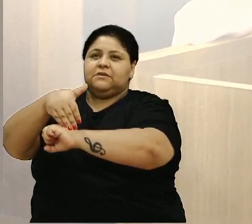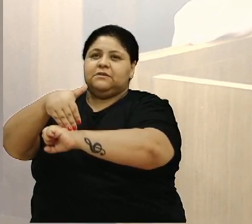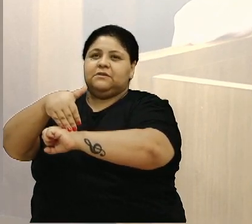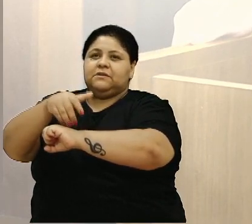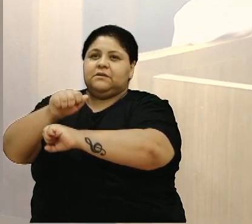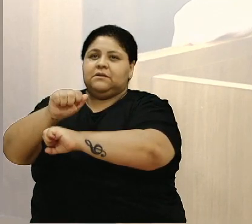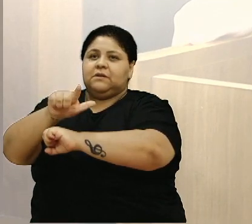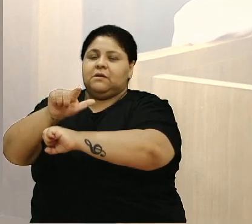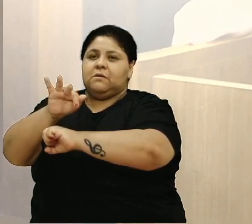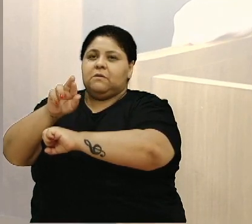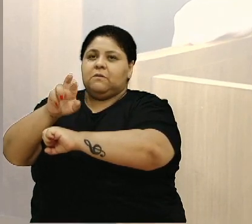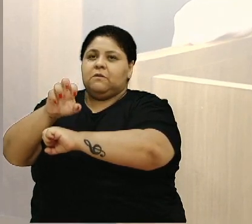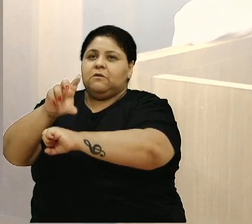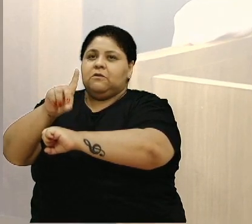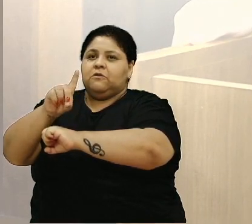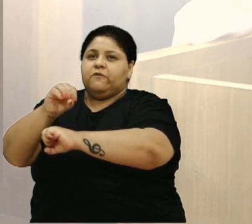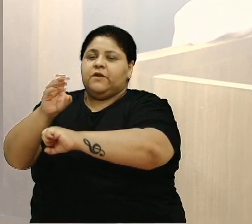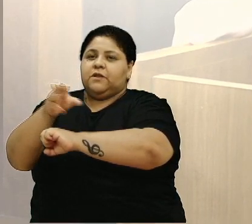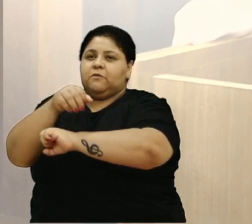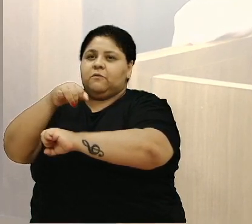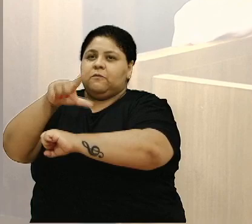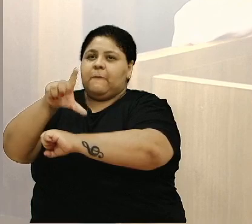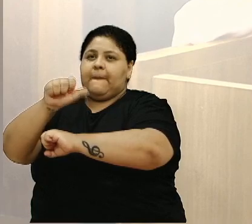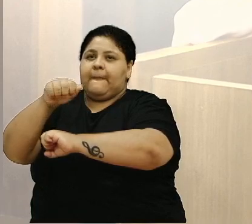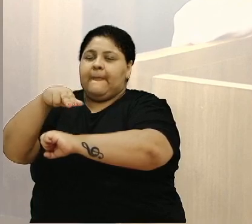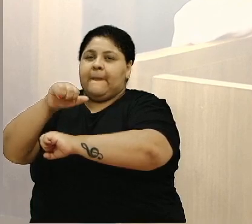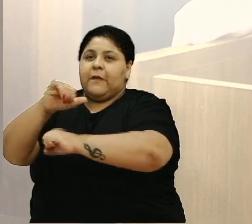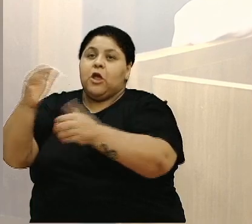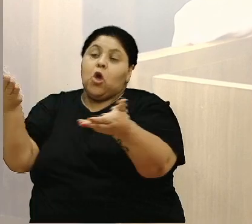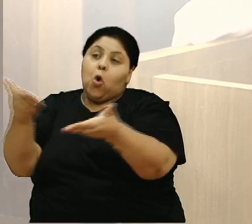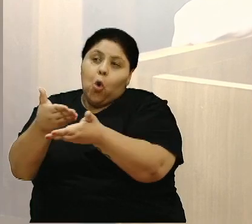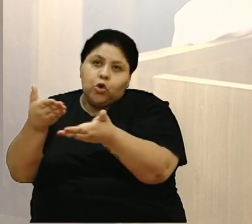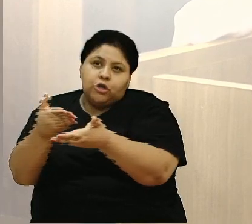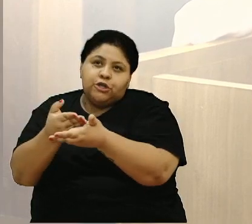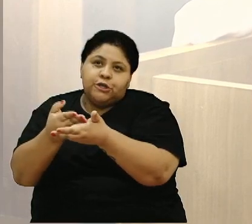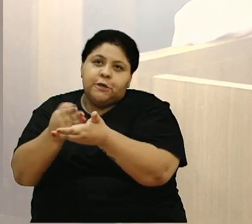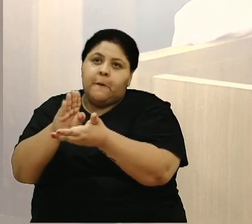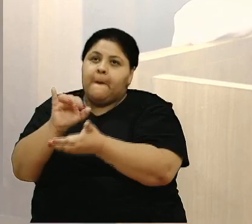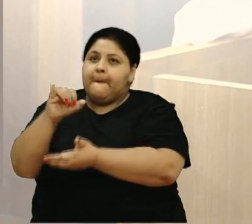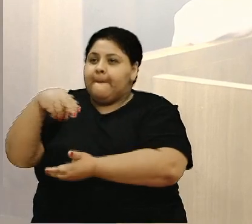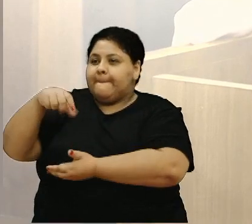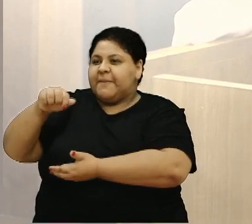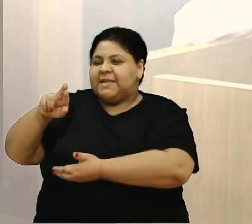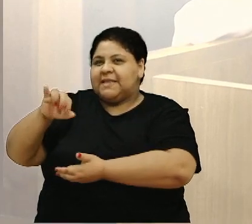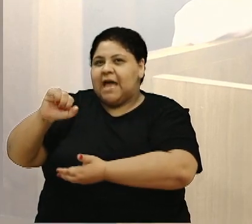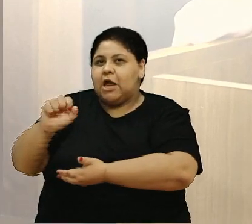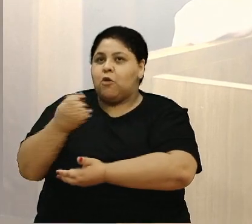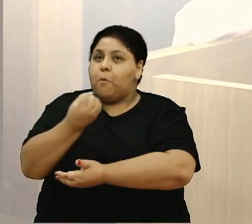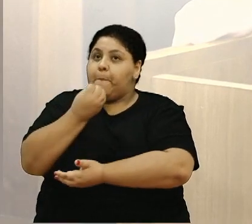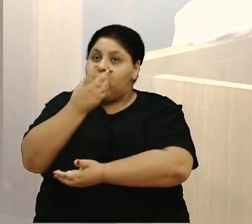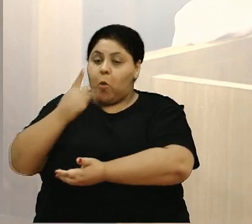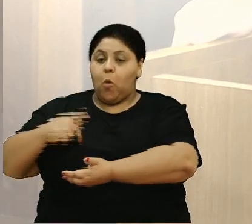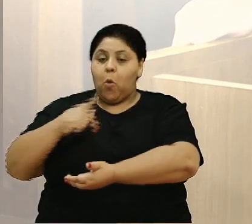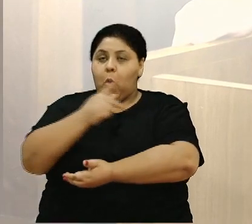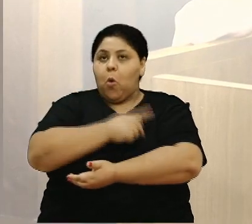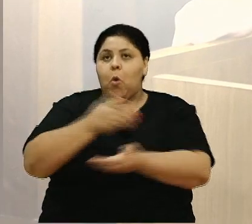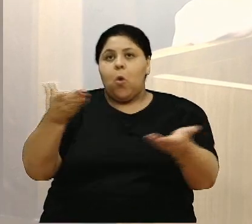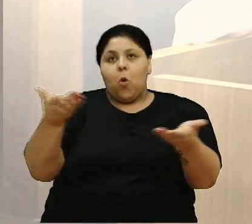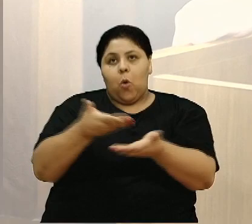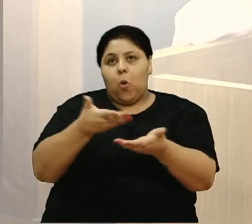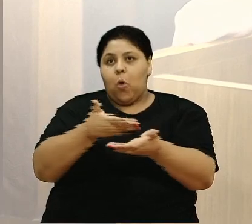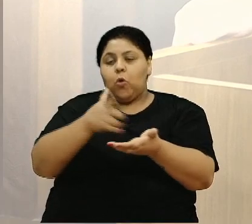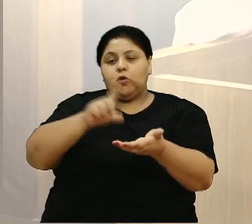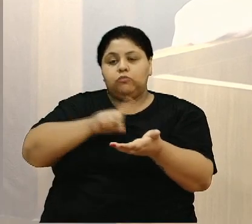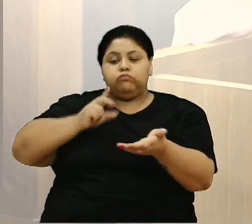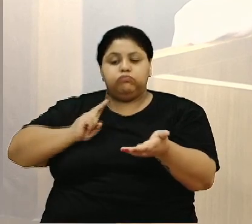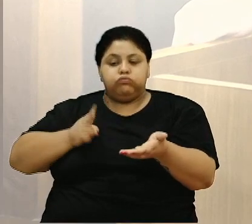Alfredo Milani, que agora hoje é a Binário Bom Pastor. Então, seguindo pela João Zambon, tendo segmento